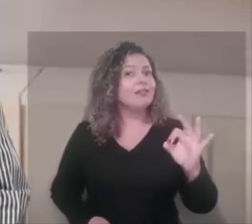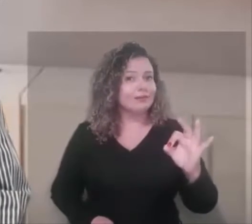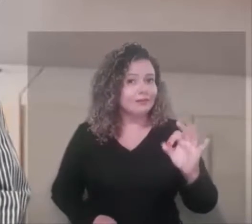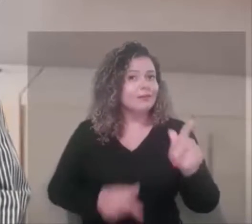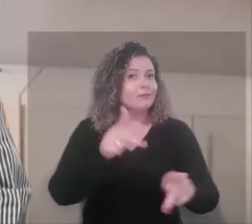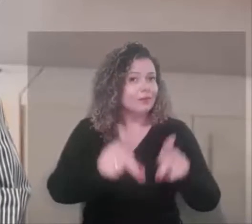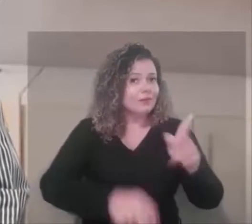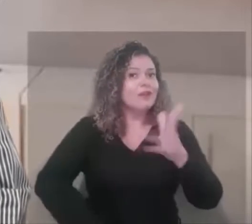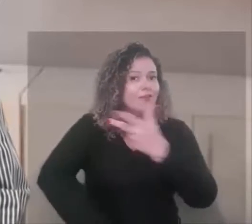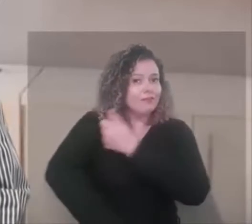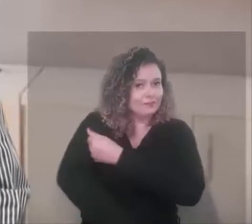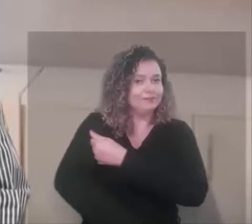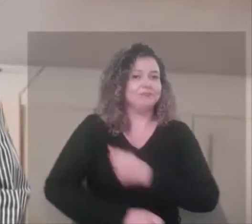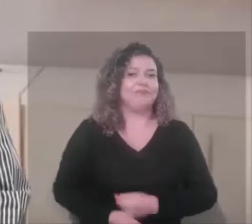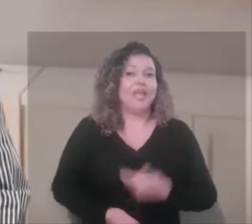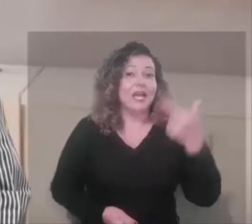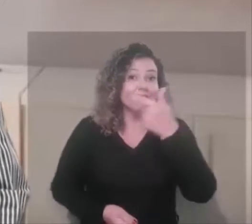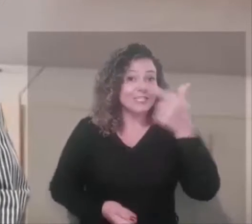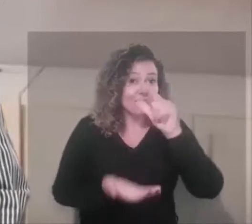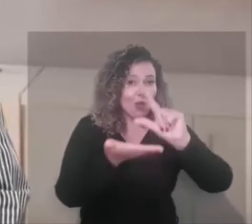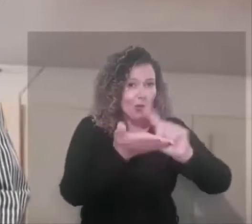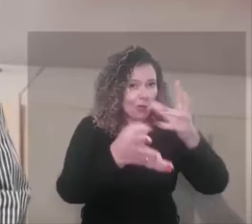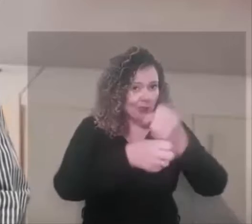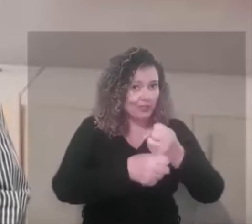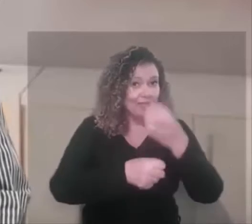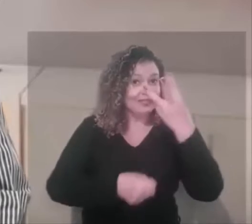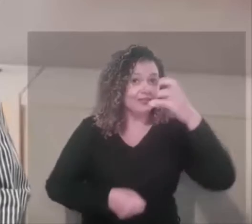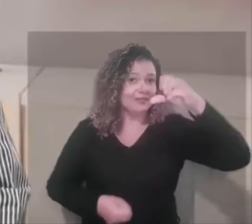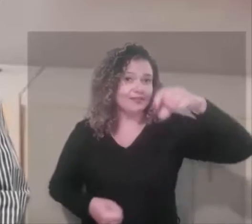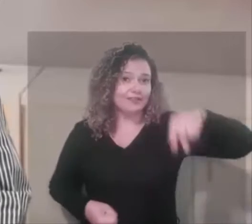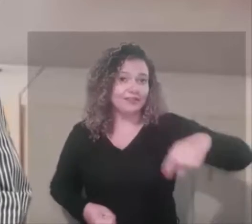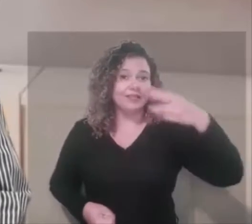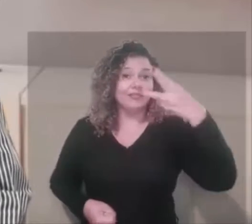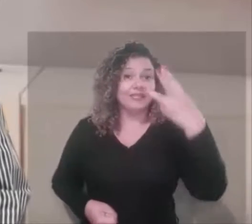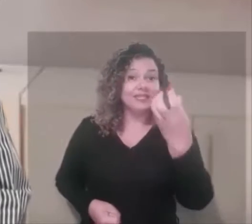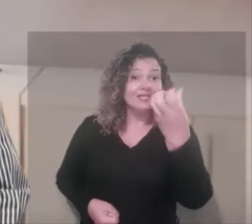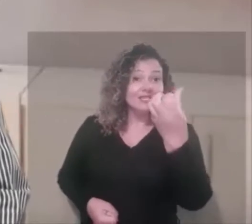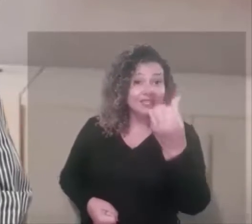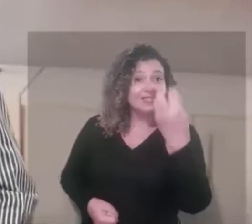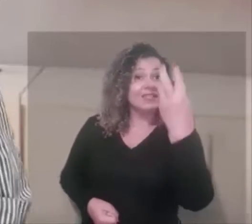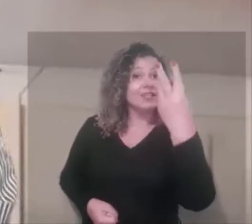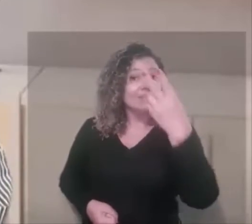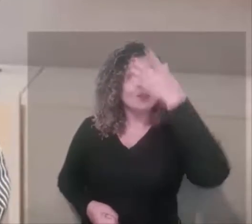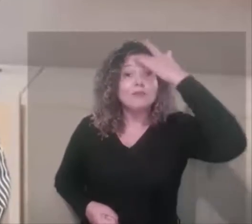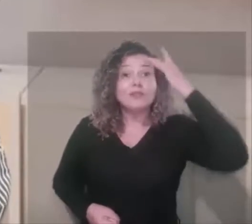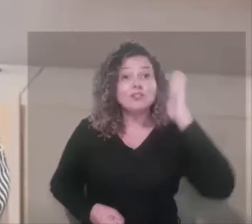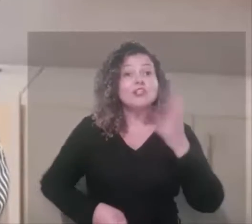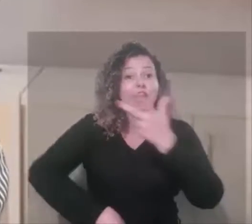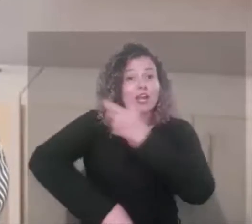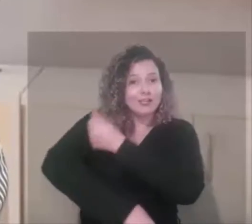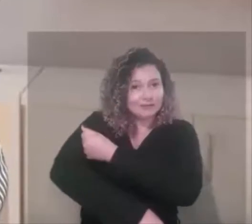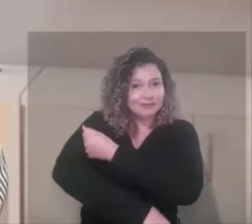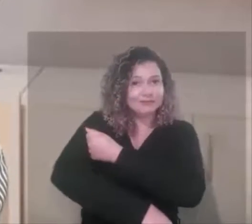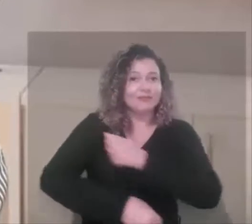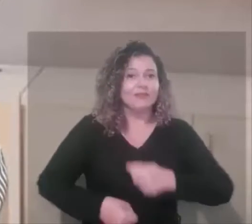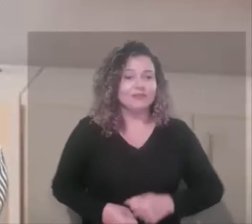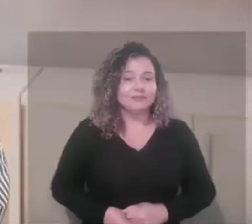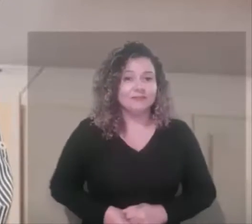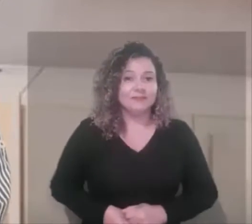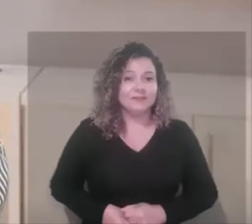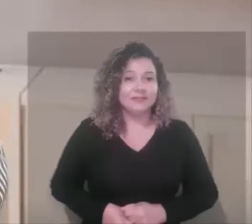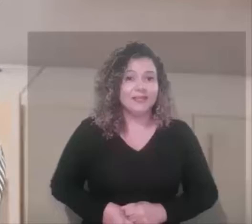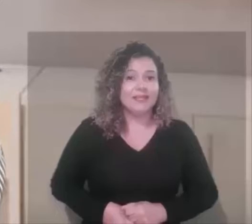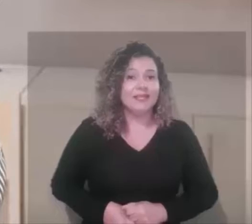118.740 pessoas, ou 49,1% da população. A segunda dose foi aplicada em 39.362